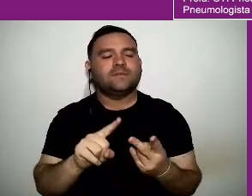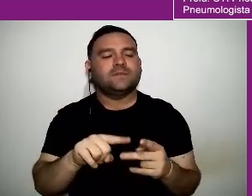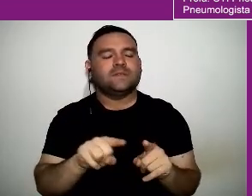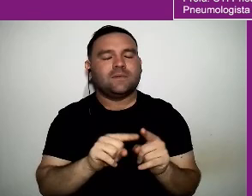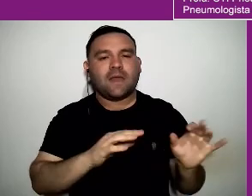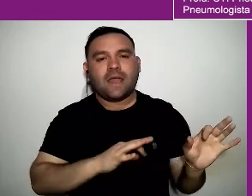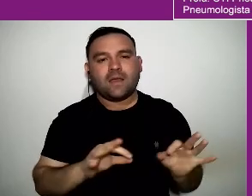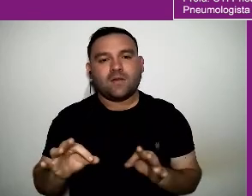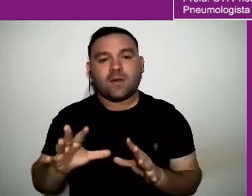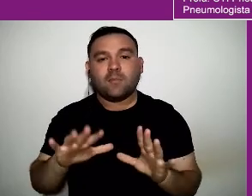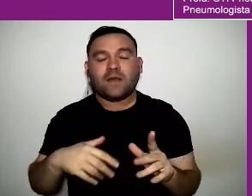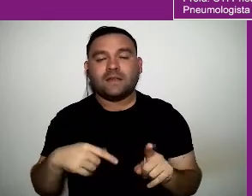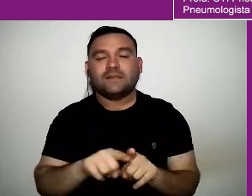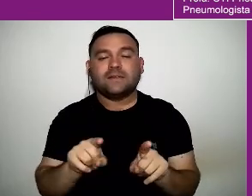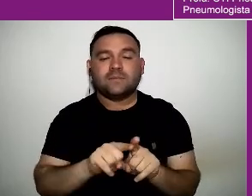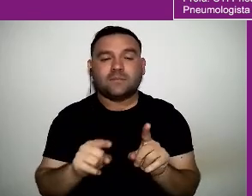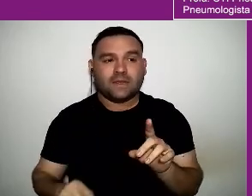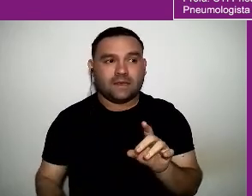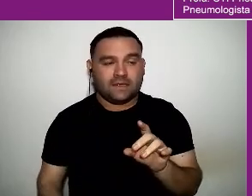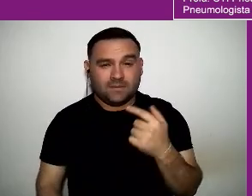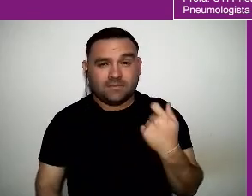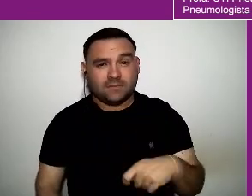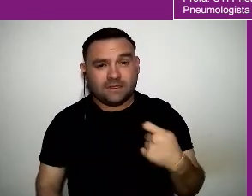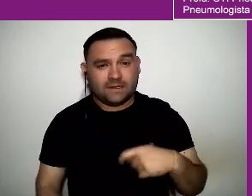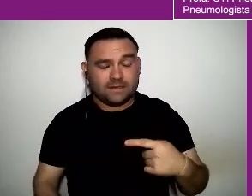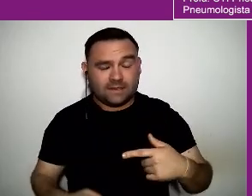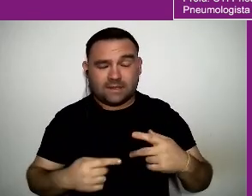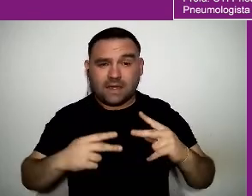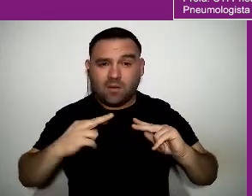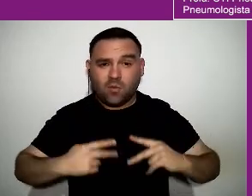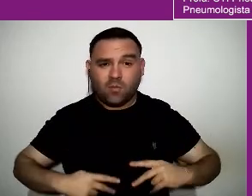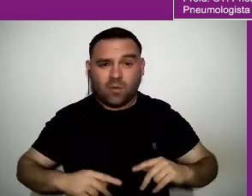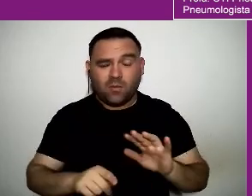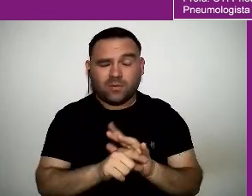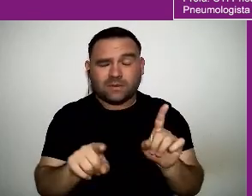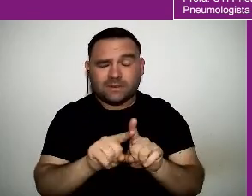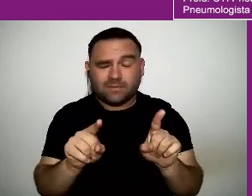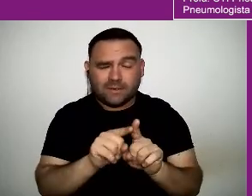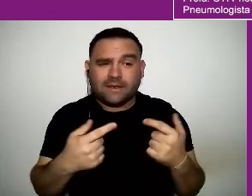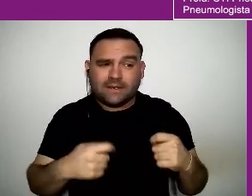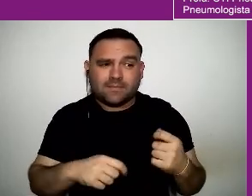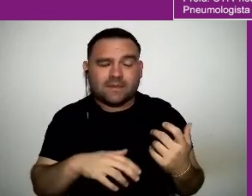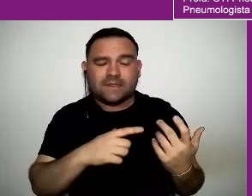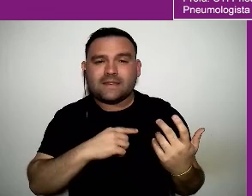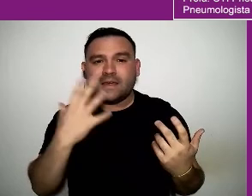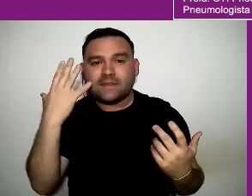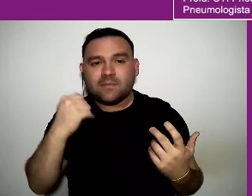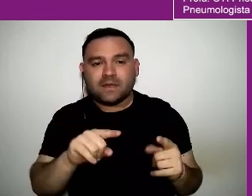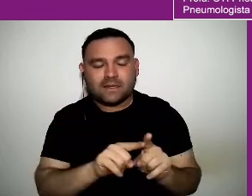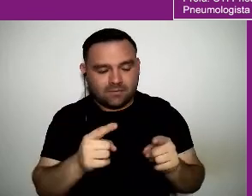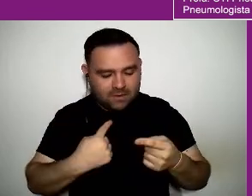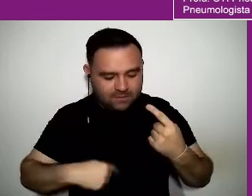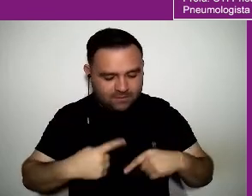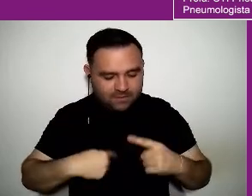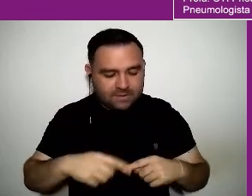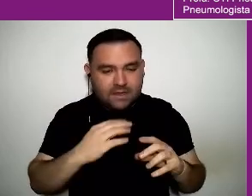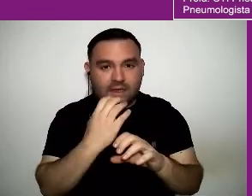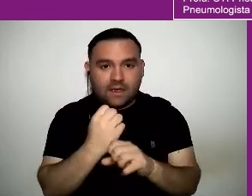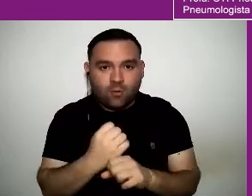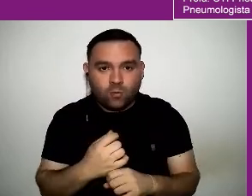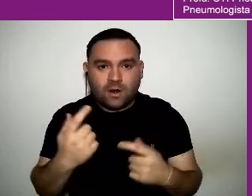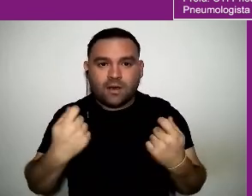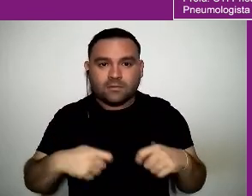corrente, mas do estresse, que precisa da pressão transpulmonar, definitivamente a gente precisa da pressão esofágica para poder calcular, e a gente